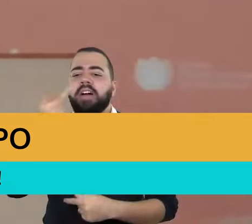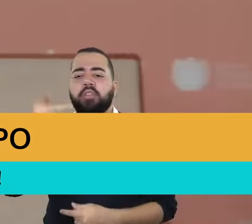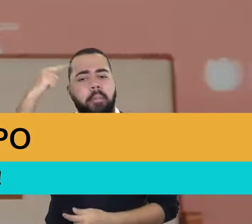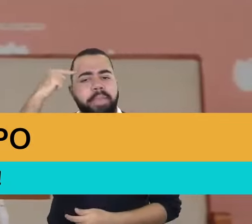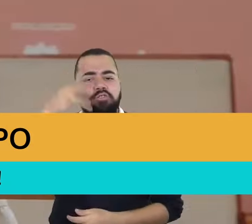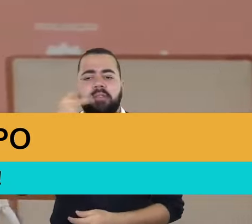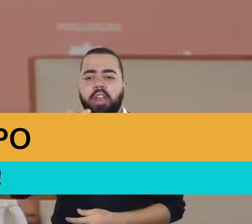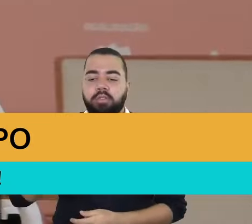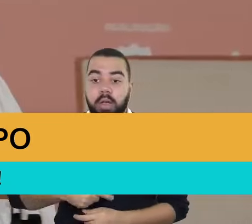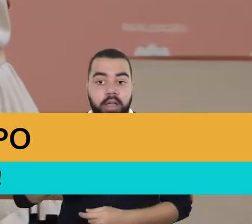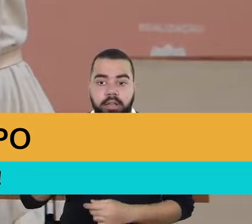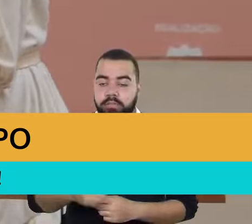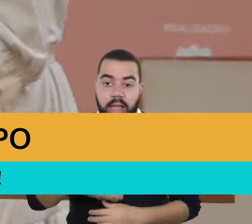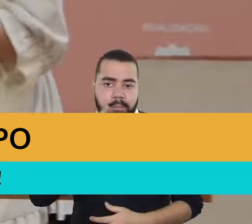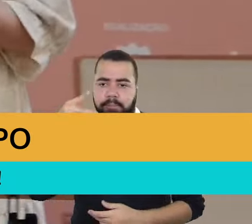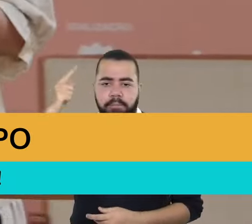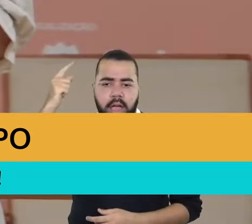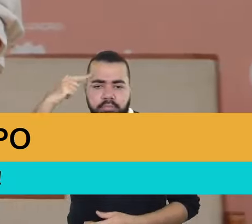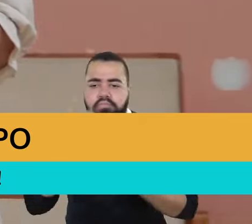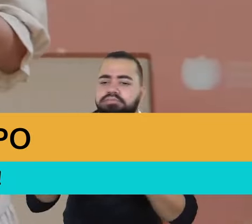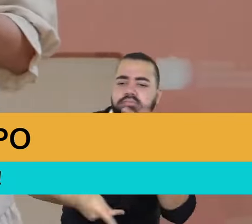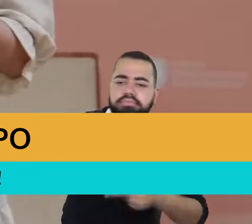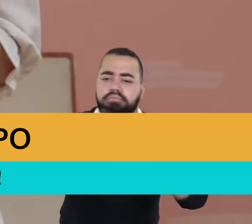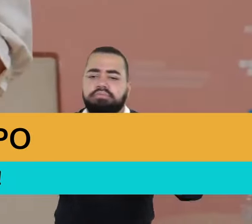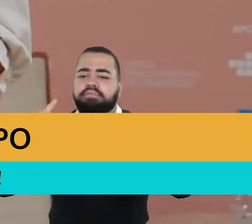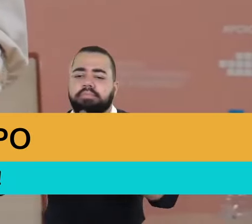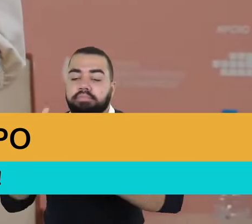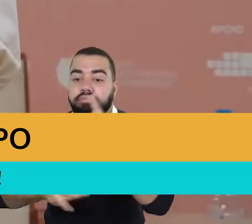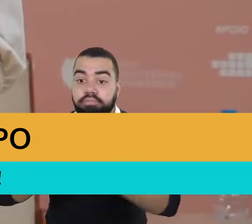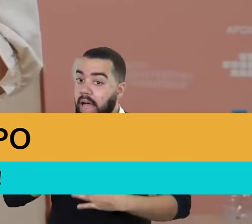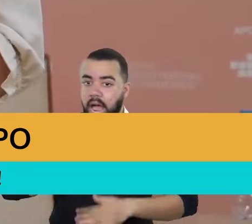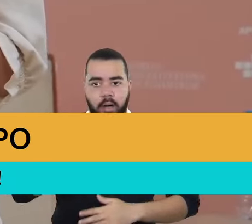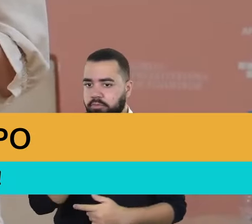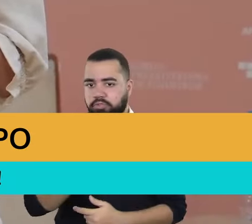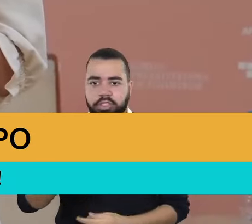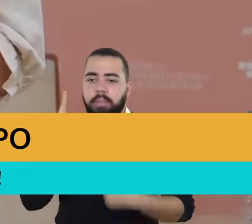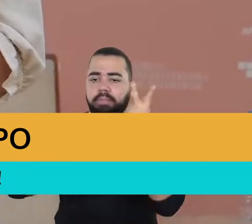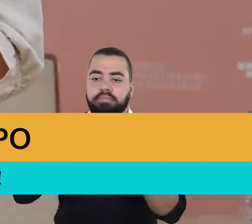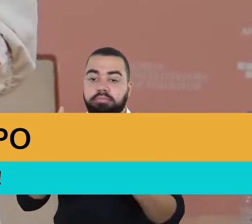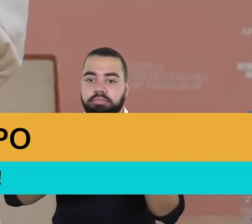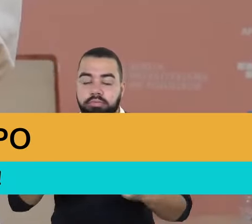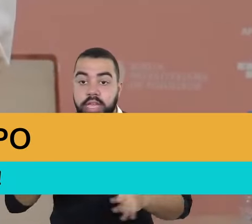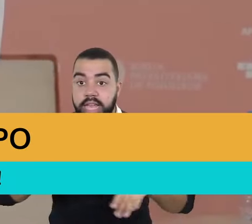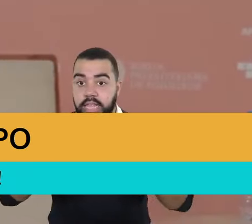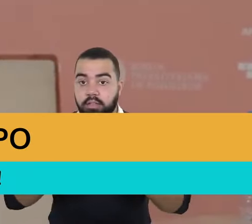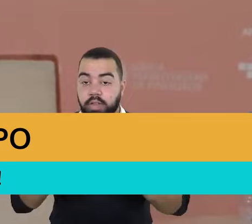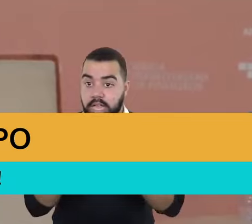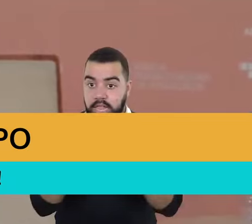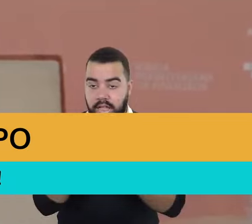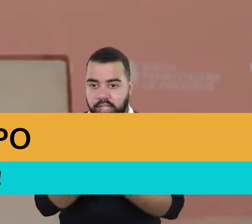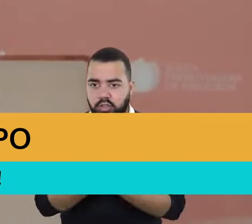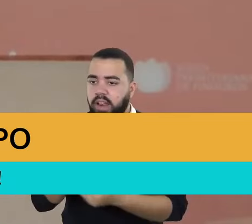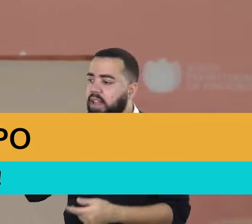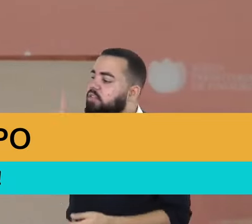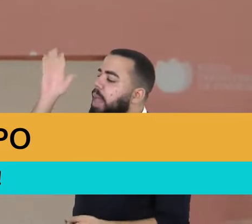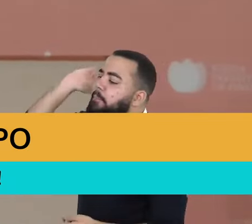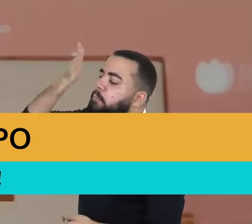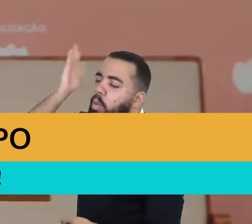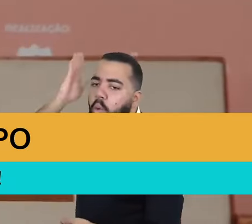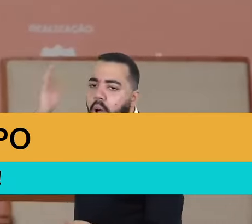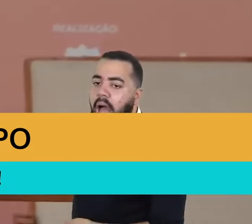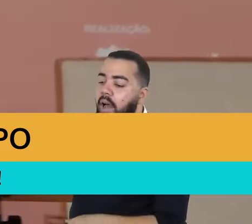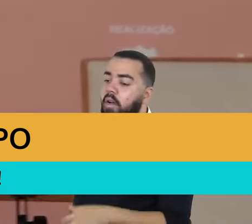pensava, desbocada, entendeu? E por conta disso eu fui muito reprimida na escola. Na escola eu fui chamada de burra,